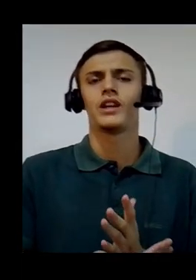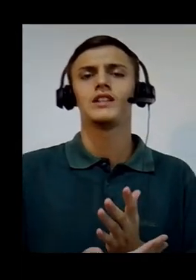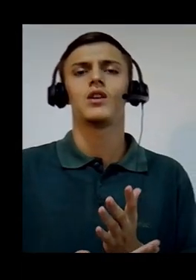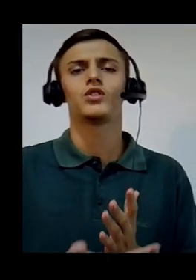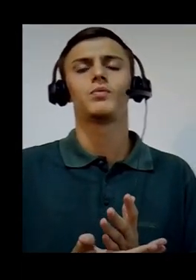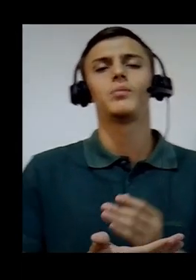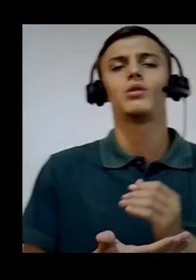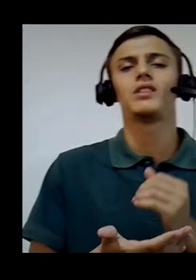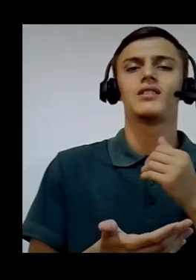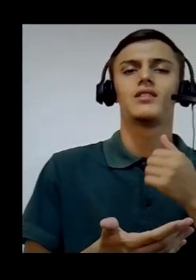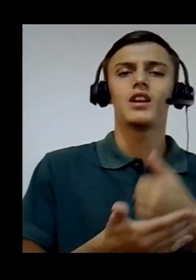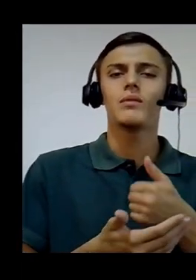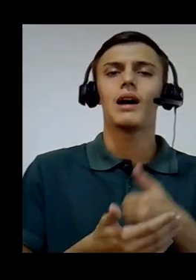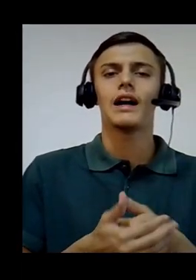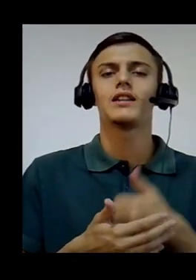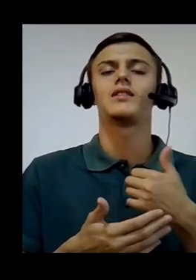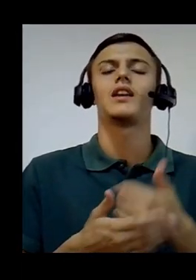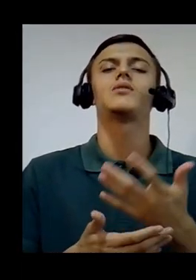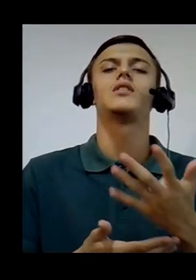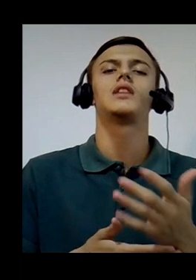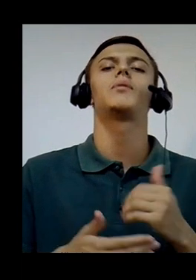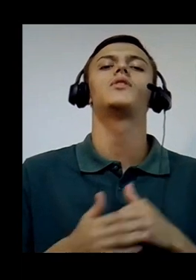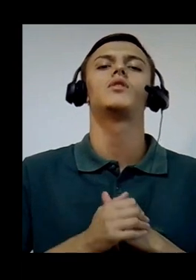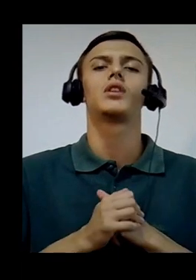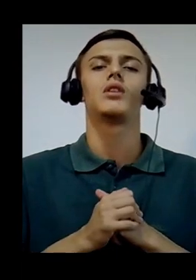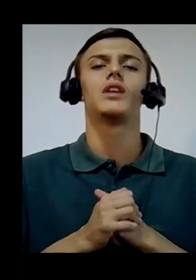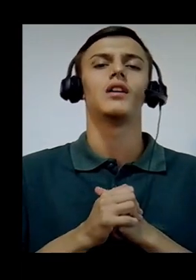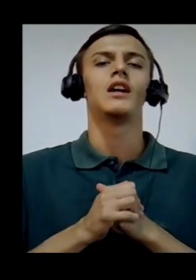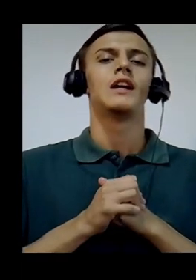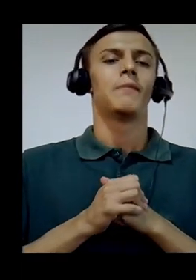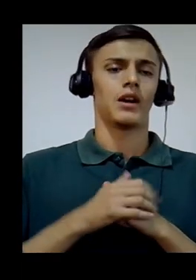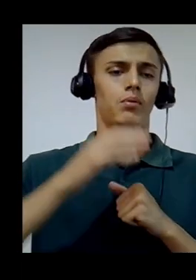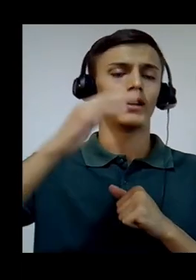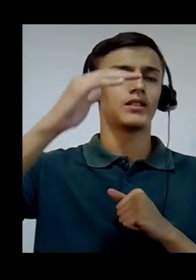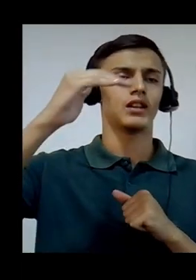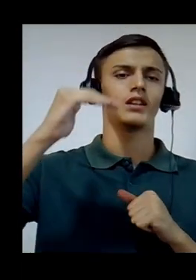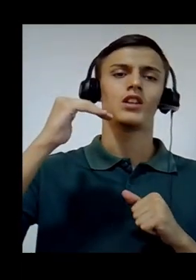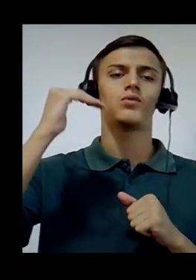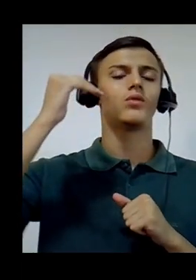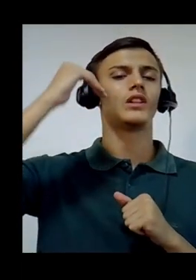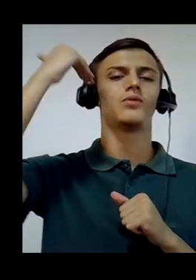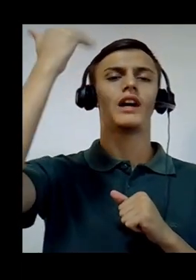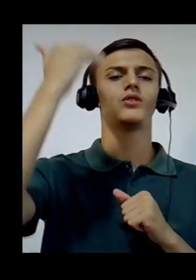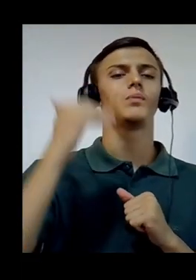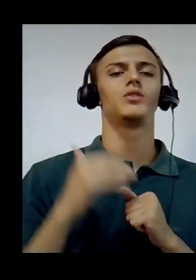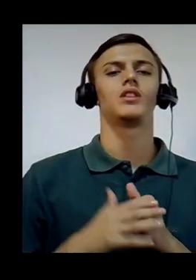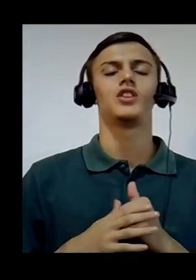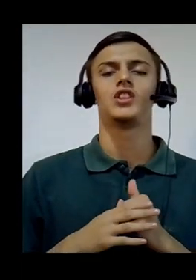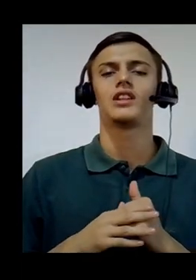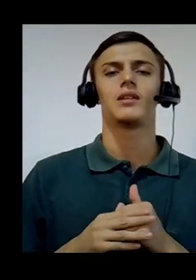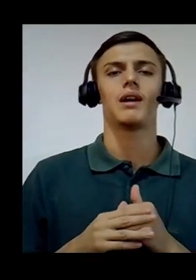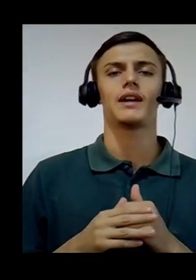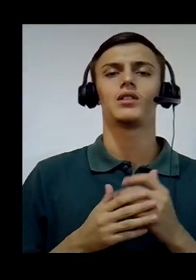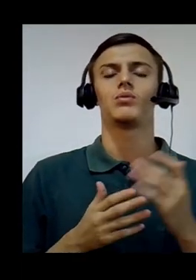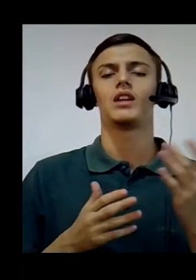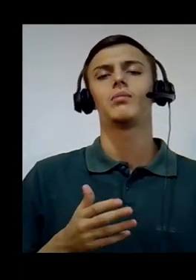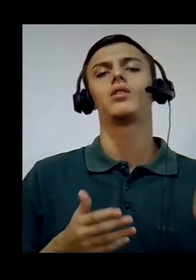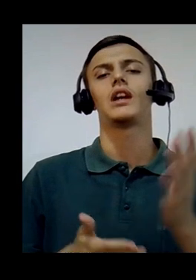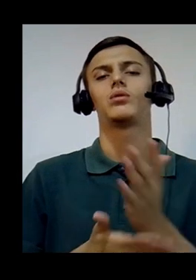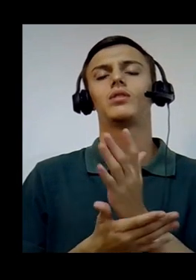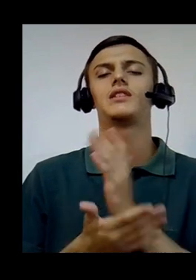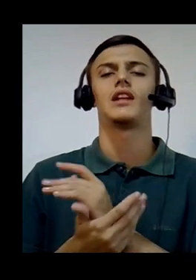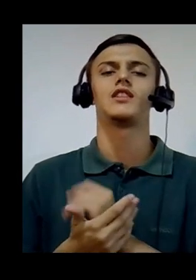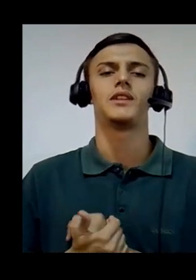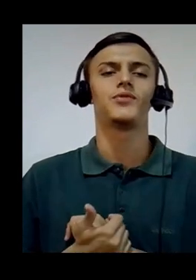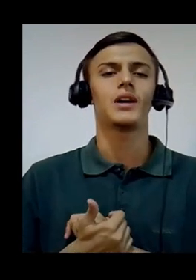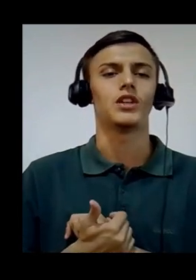quando você for realizar algum tipo de manutenção em máquina, tem que solicitar para fazer o bloqueio dela, tá? Pode ser que envolva ali vários tipos de energia nessa máquina, então tem